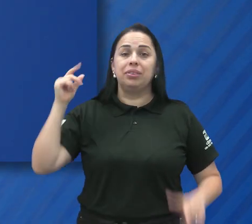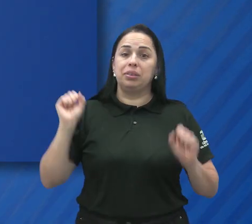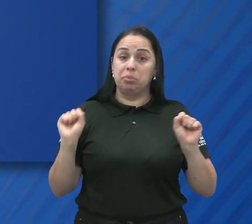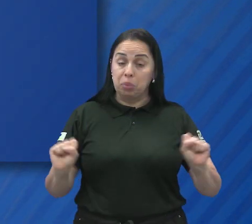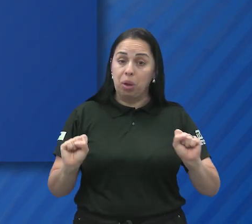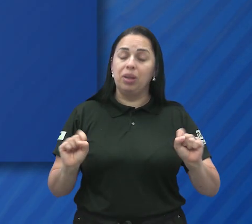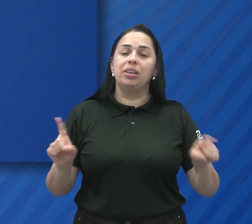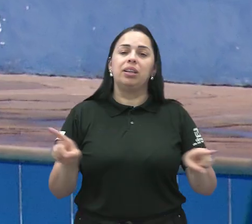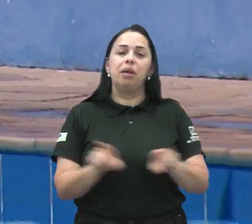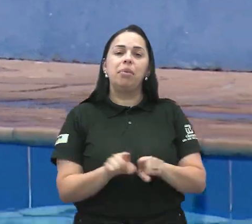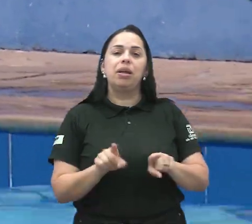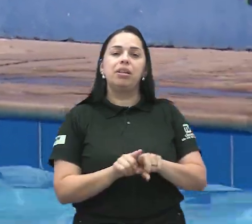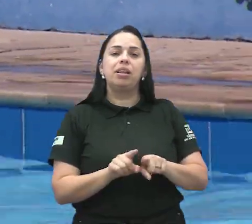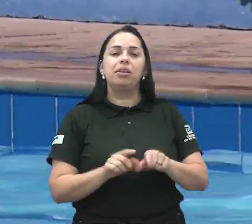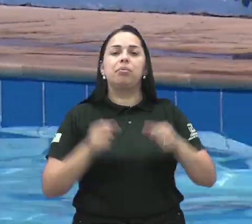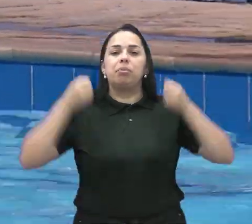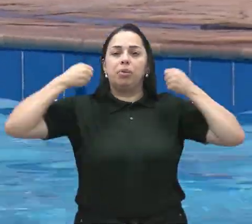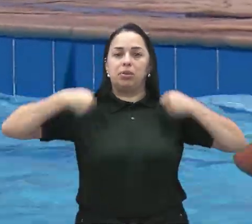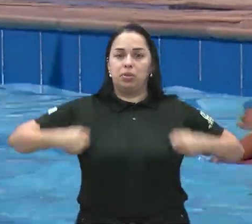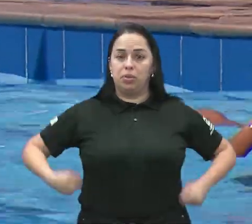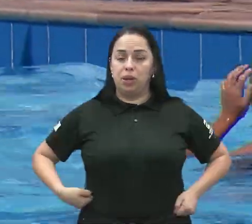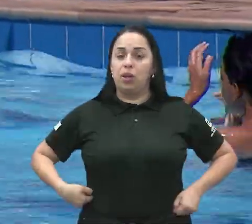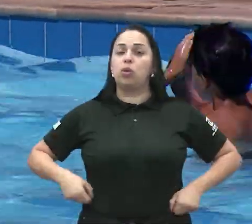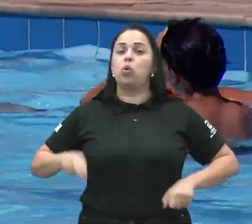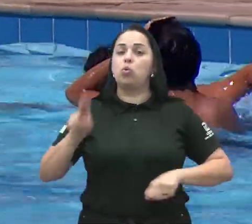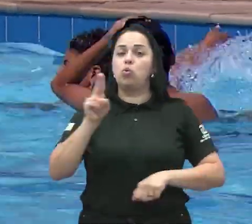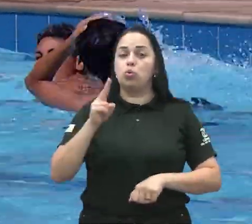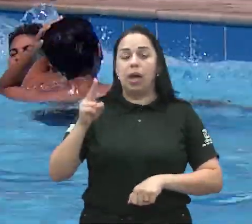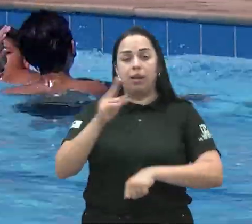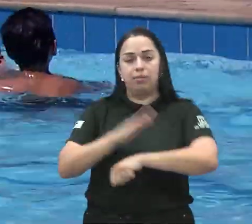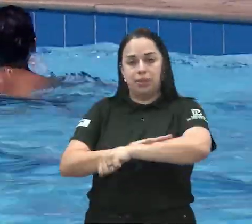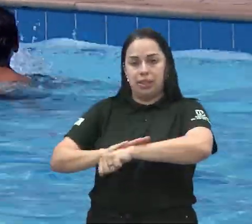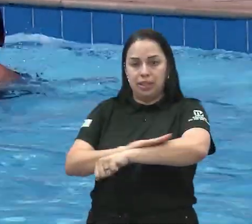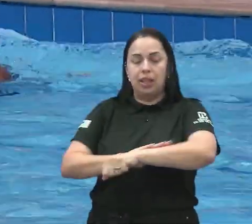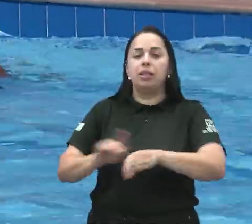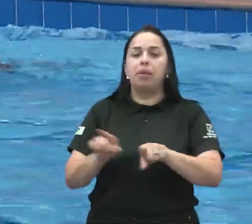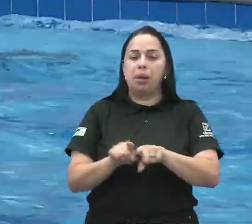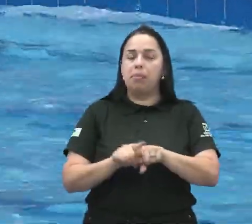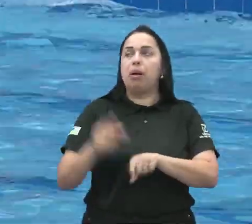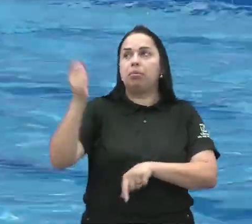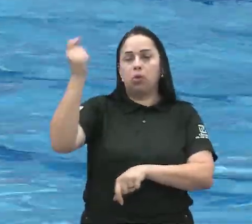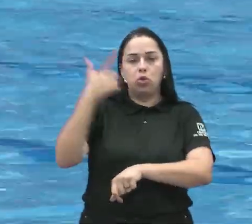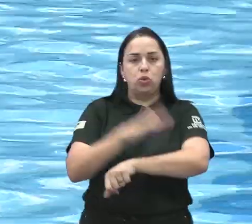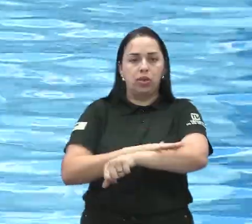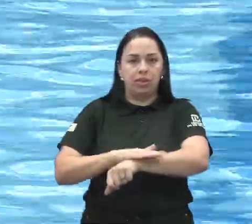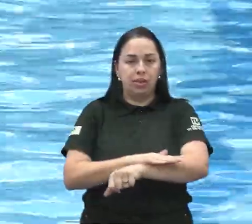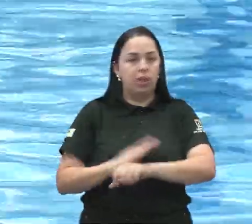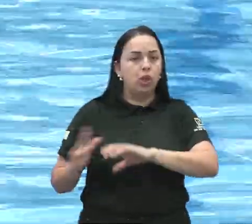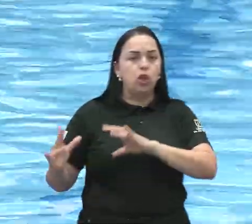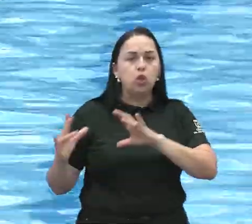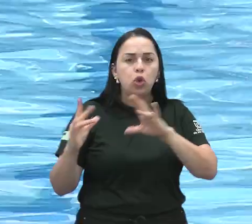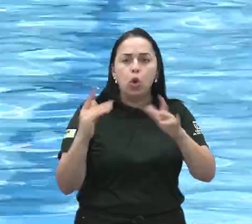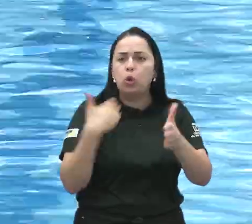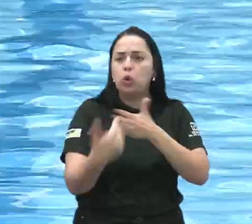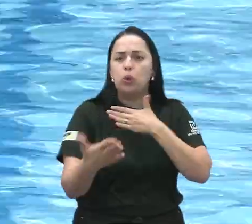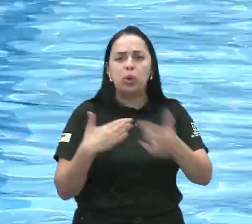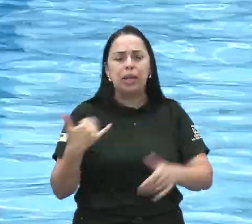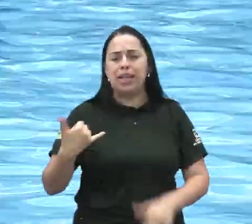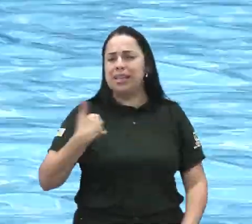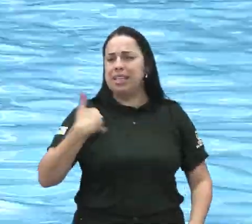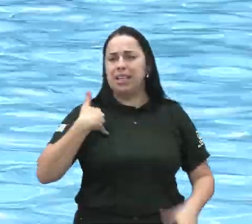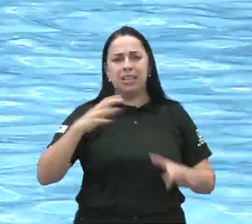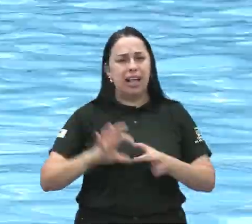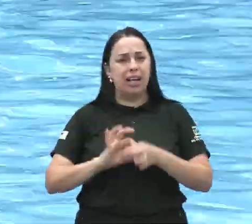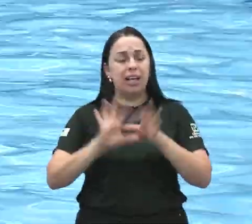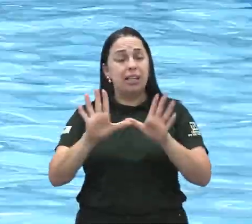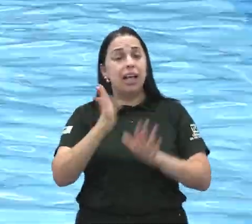ou biquíni. É permitido o uso de camiseta com proteção UV e de protetor solar. Pessoas de todas as